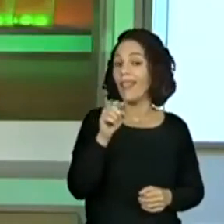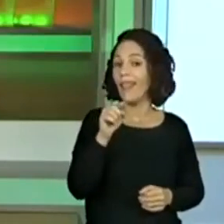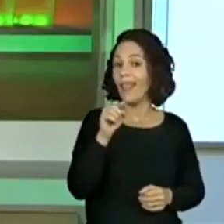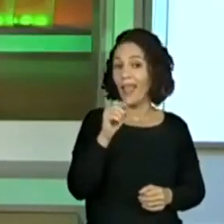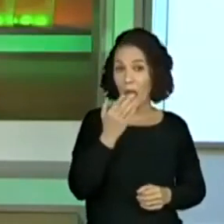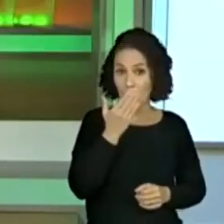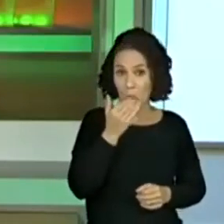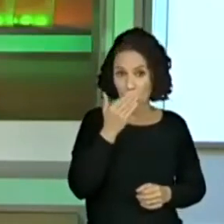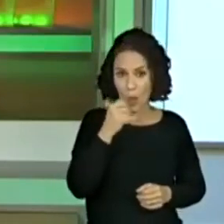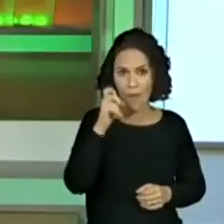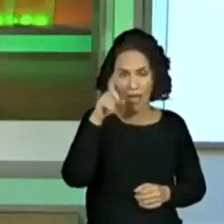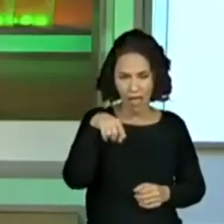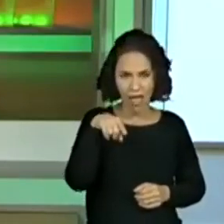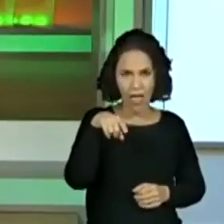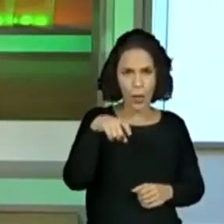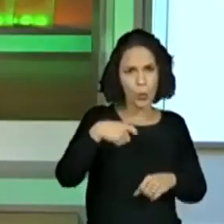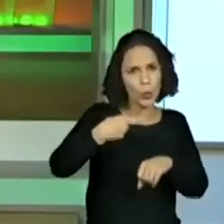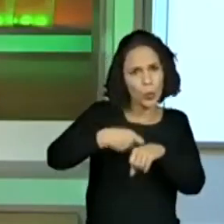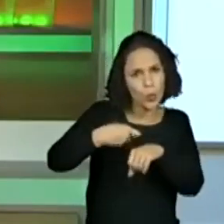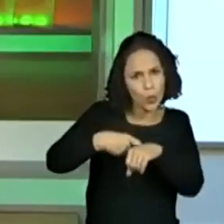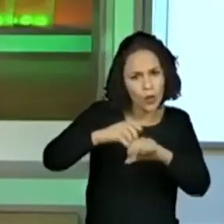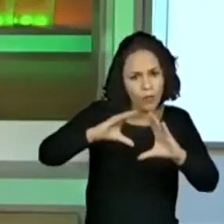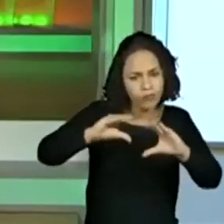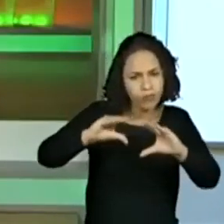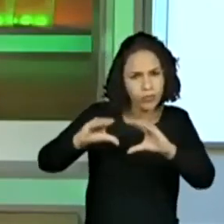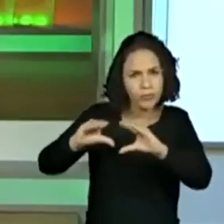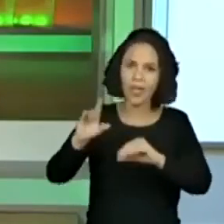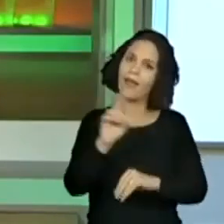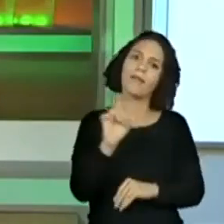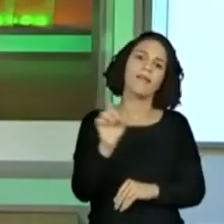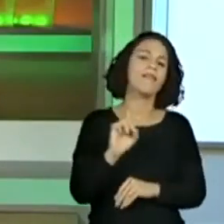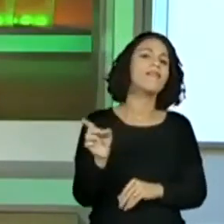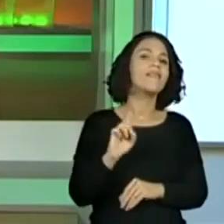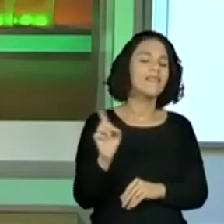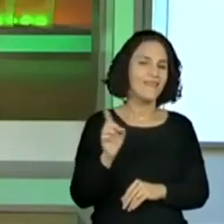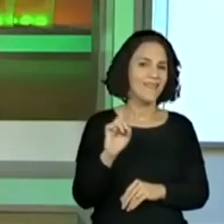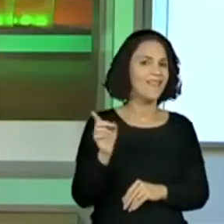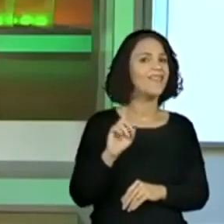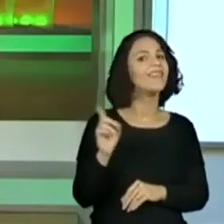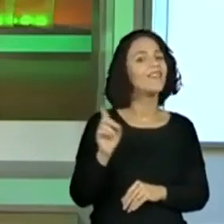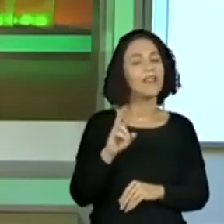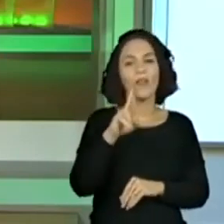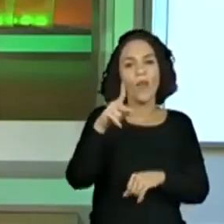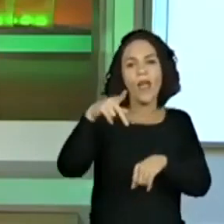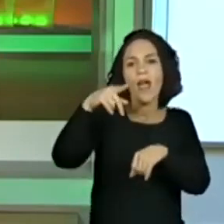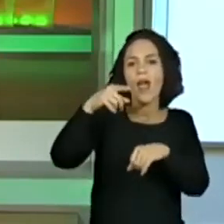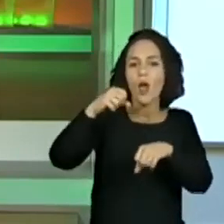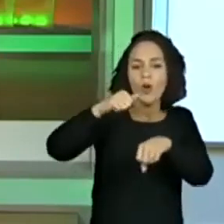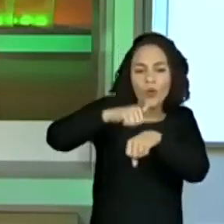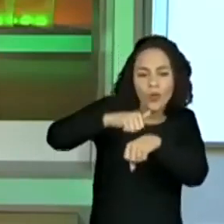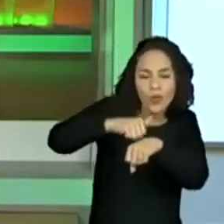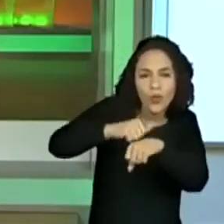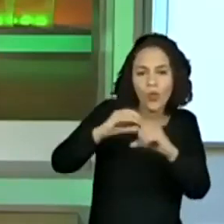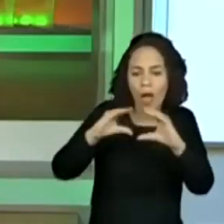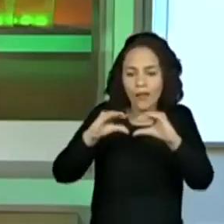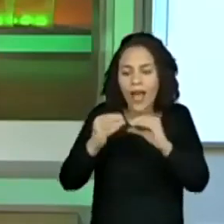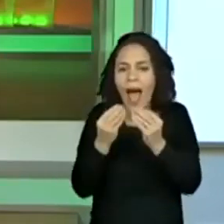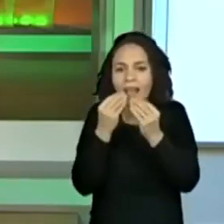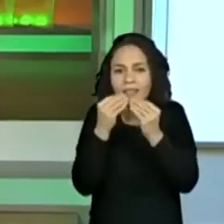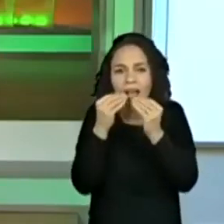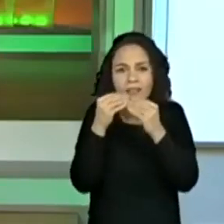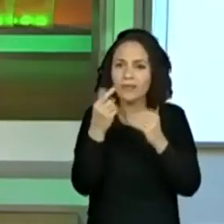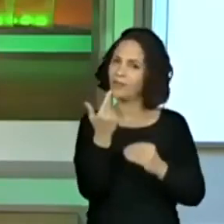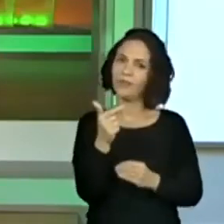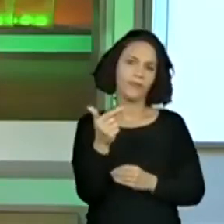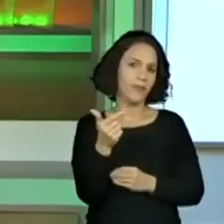de alimentos sólidos? Não, não é mesmo? Não são alimentos sólidos. E que alimentos